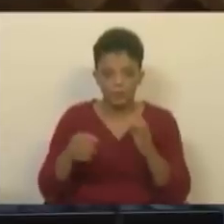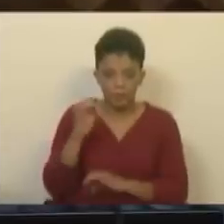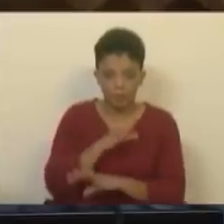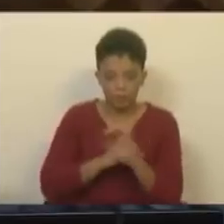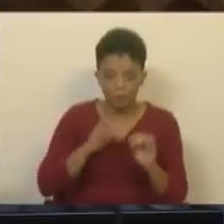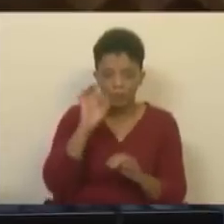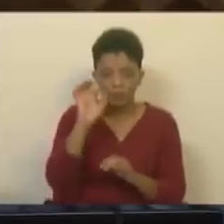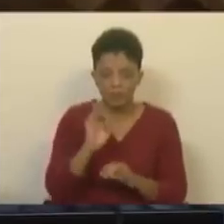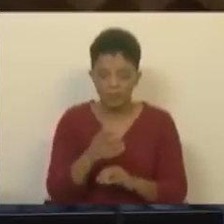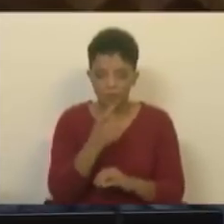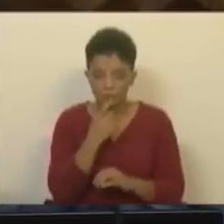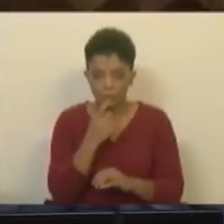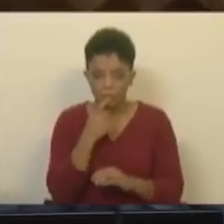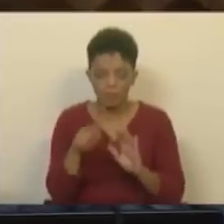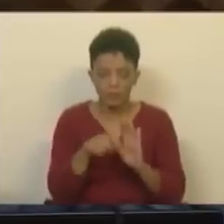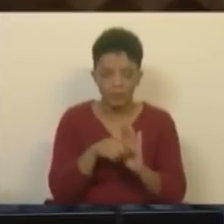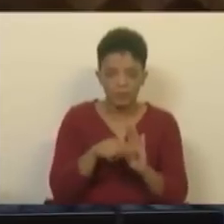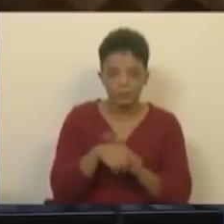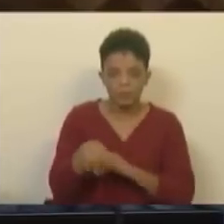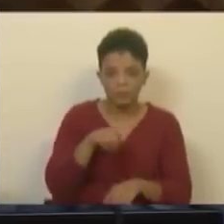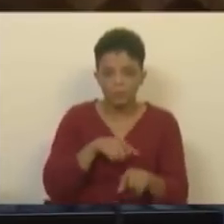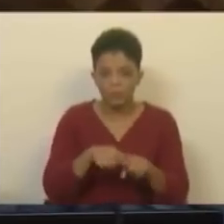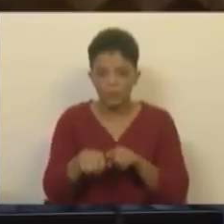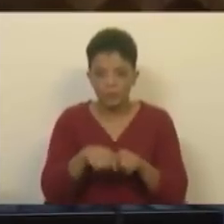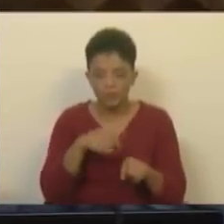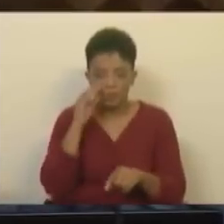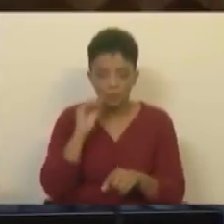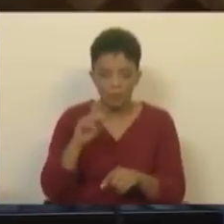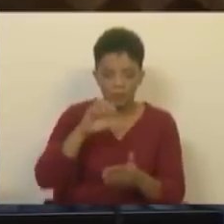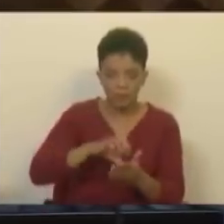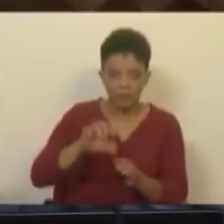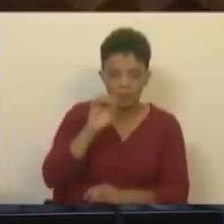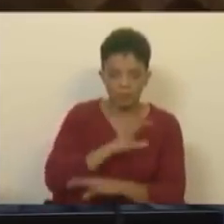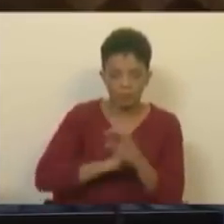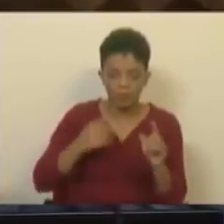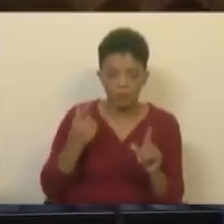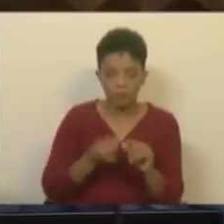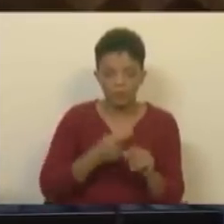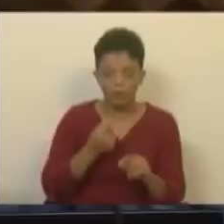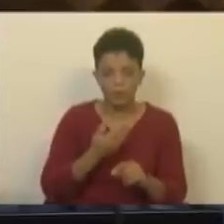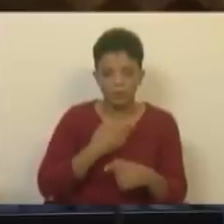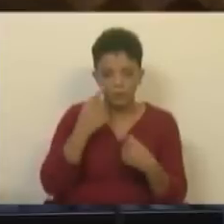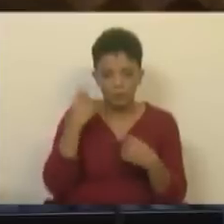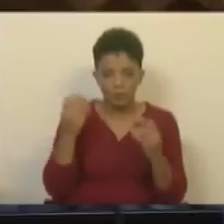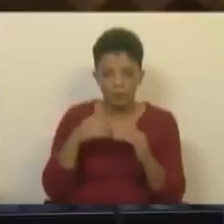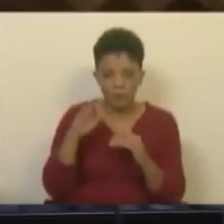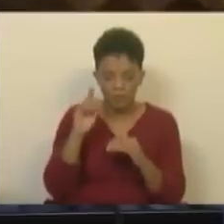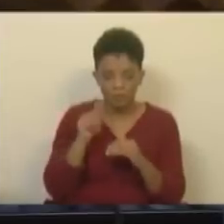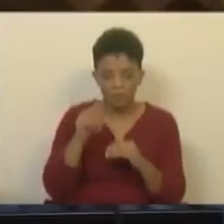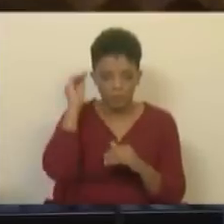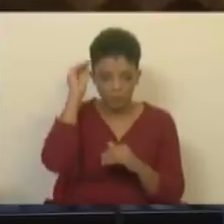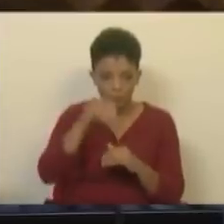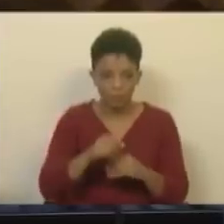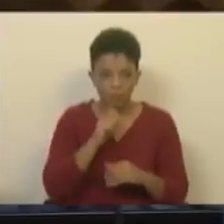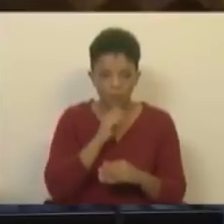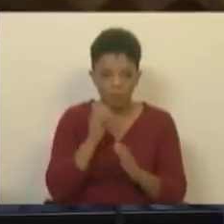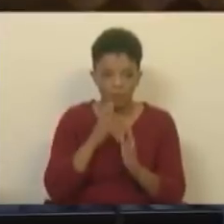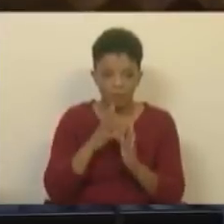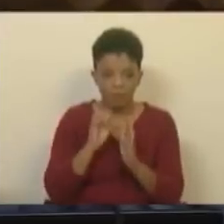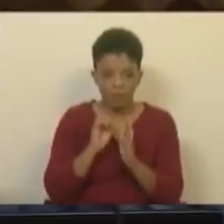taxas de juro negativas uma política do Banco Central europeu comprou mais dívida pública do que aquela república emitiu